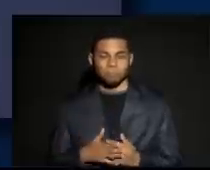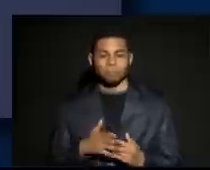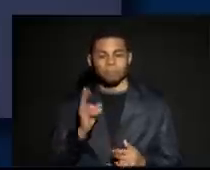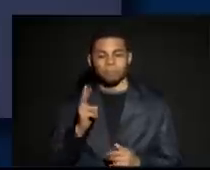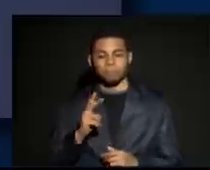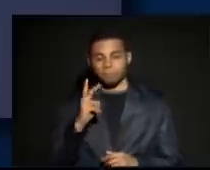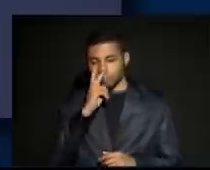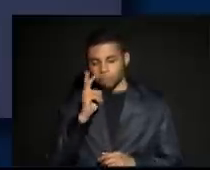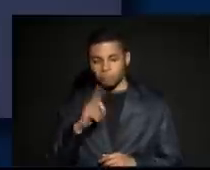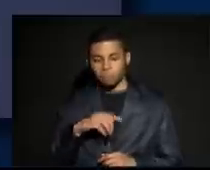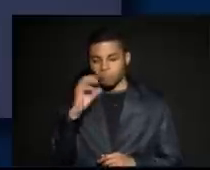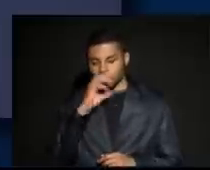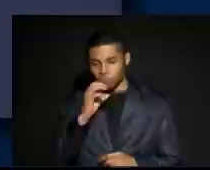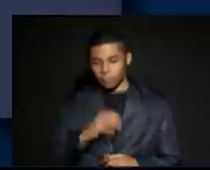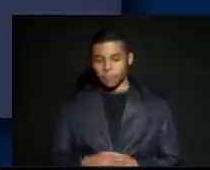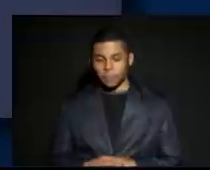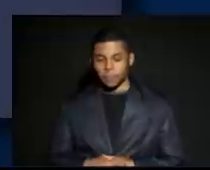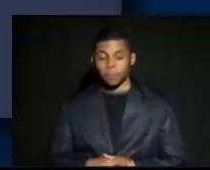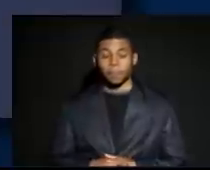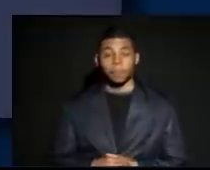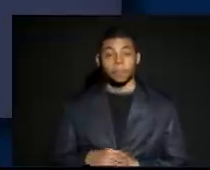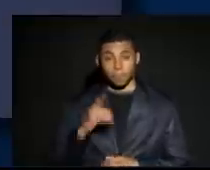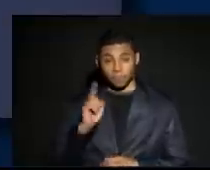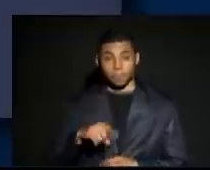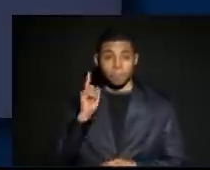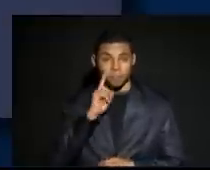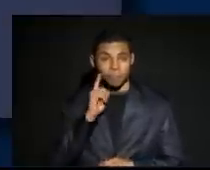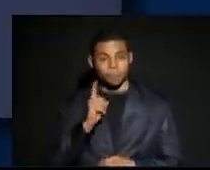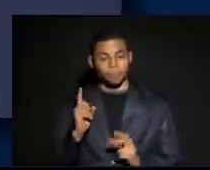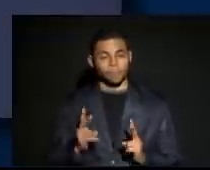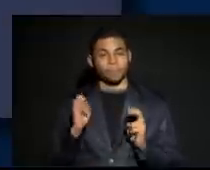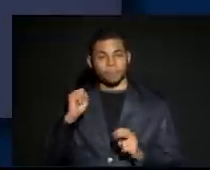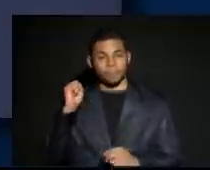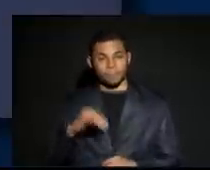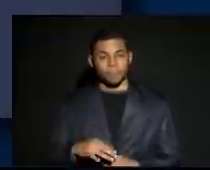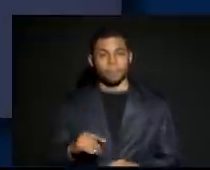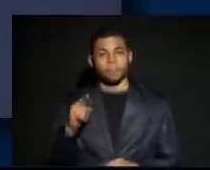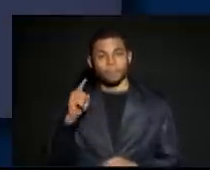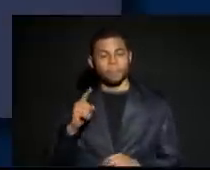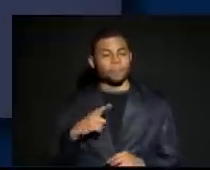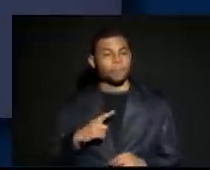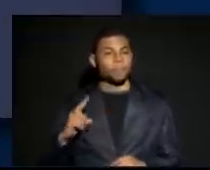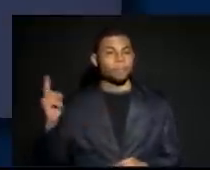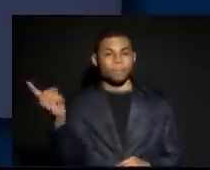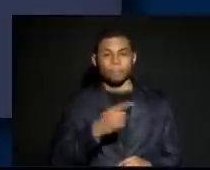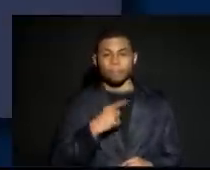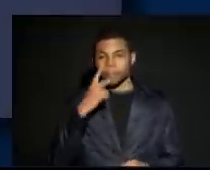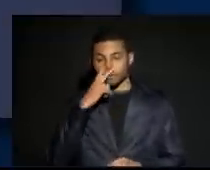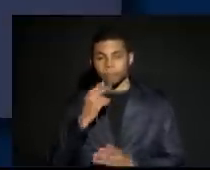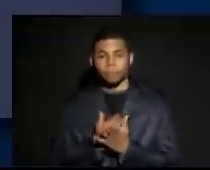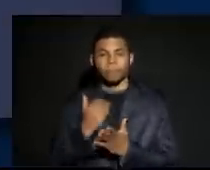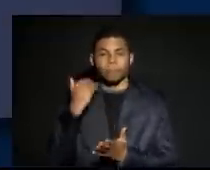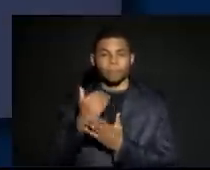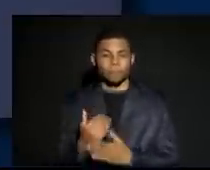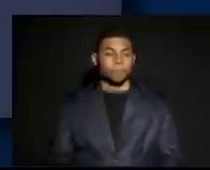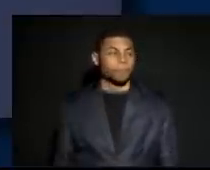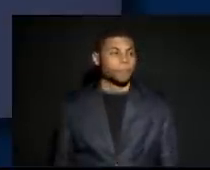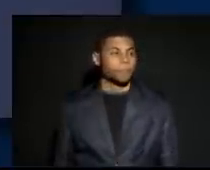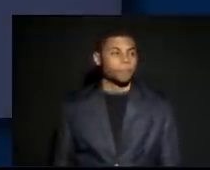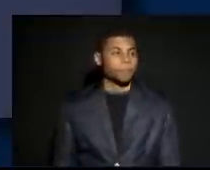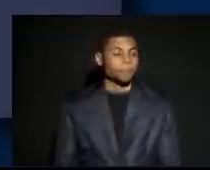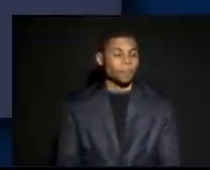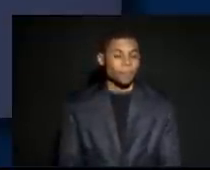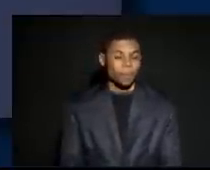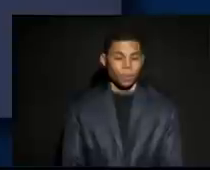meio rapidamente o Estados Unidos se percebeu que acho que a deixam se alongado talvez